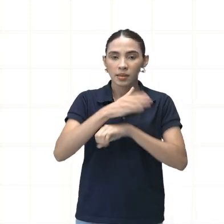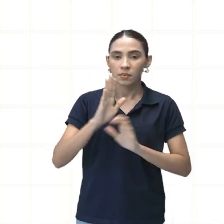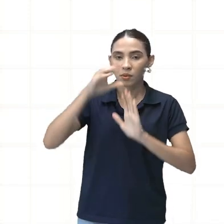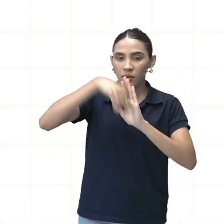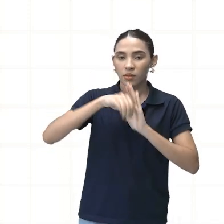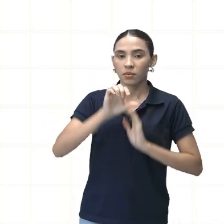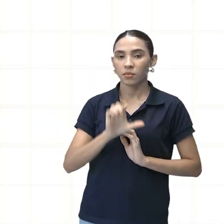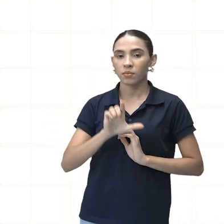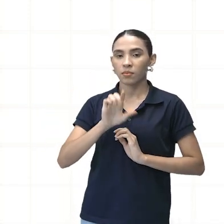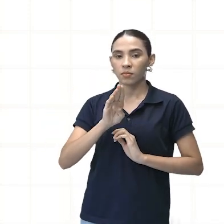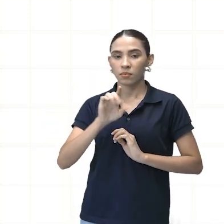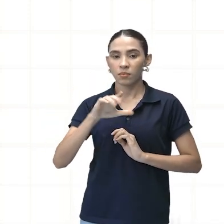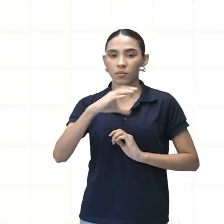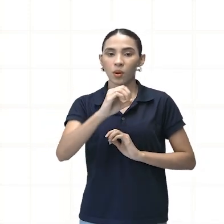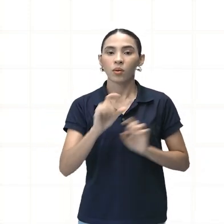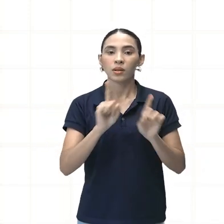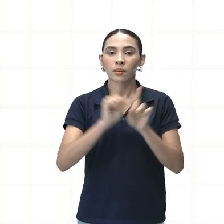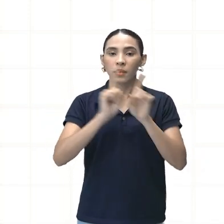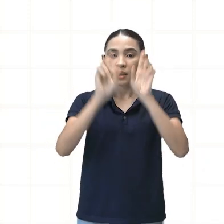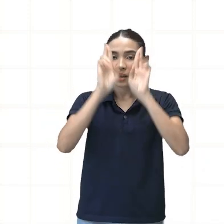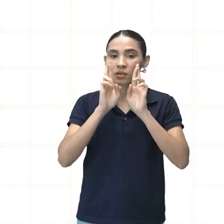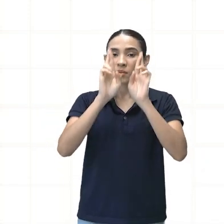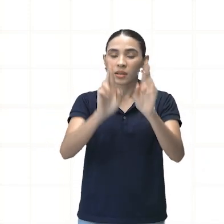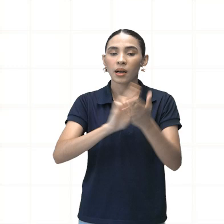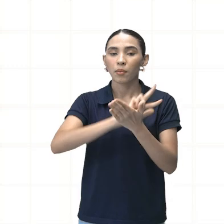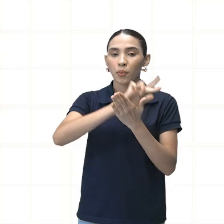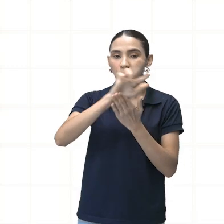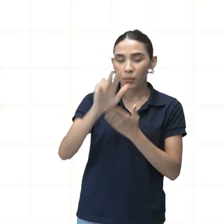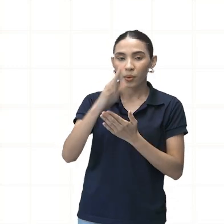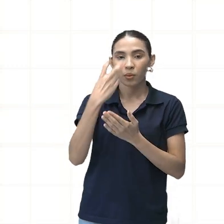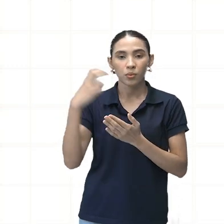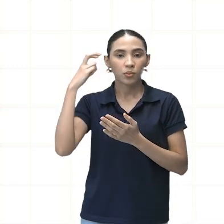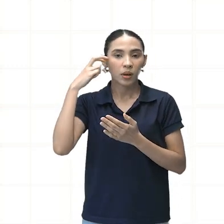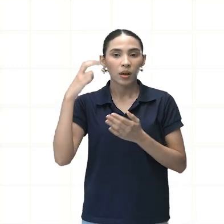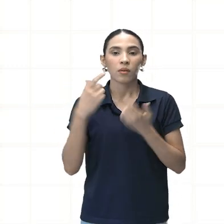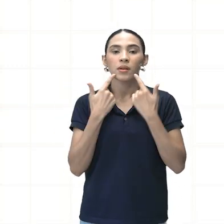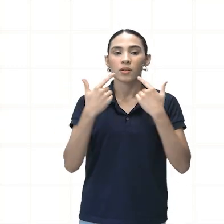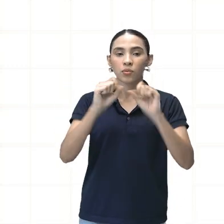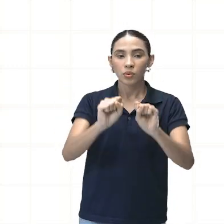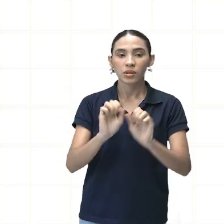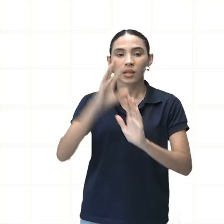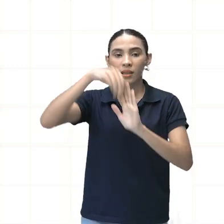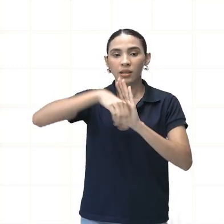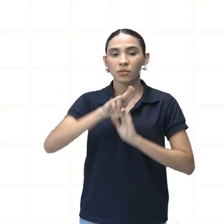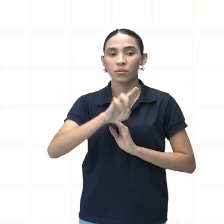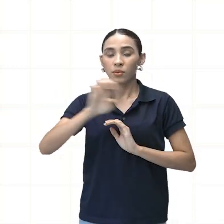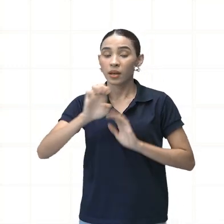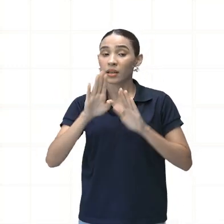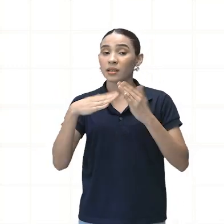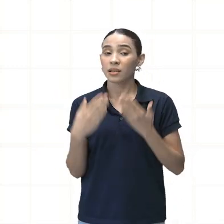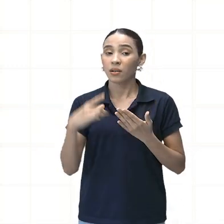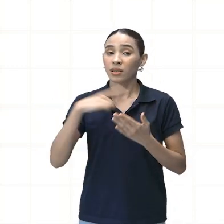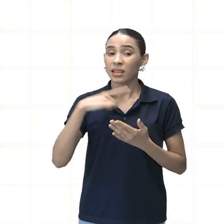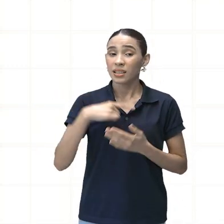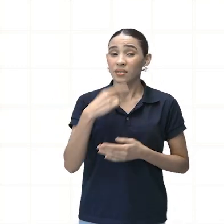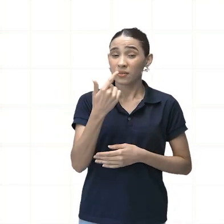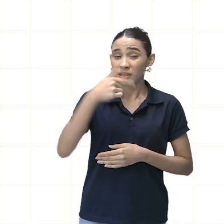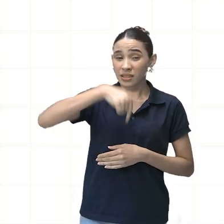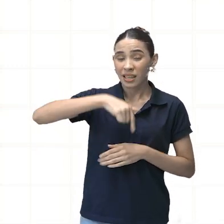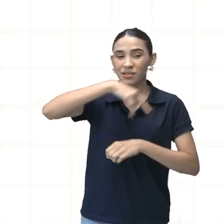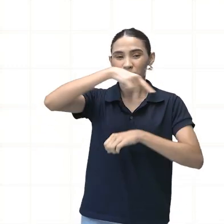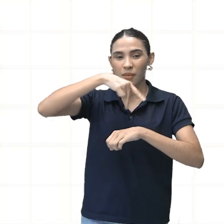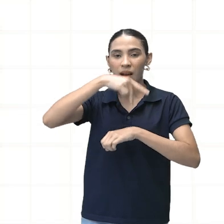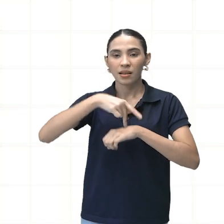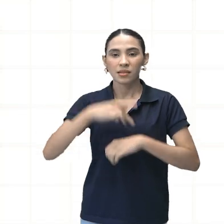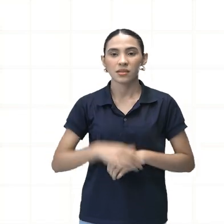União Europeia, respeitar a grande diversidade cultural e linguística dentro da Europa. Olha, são 27 países